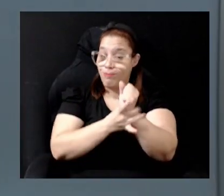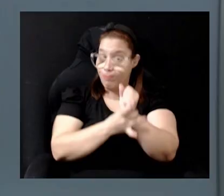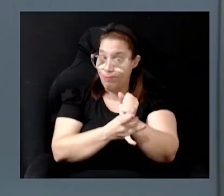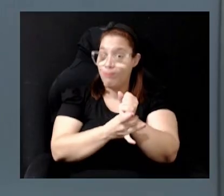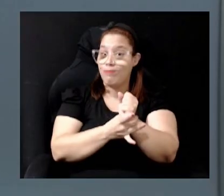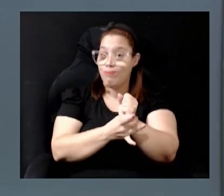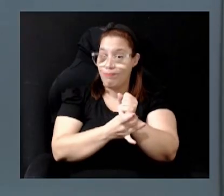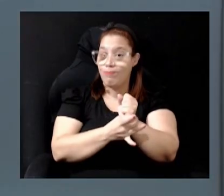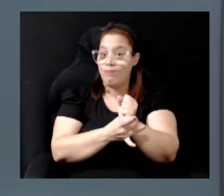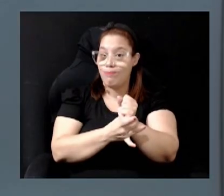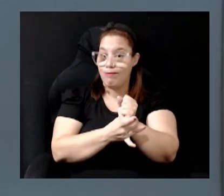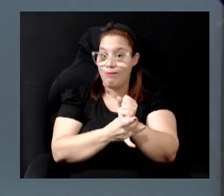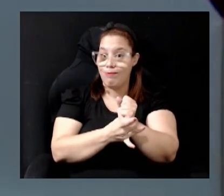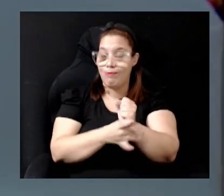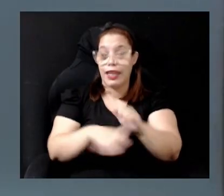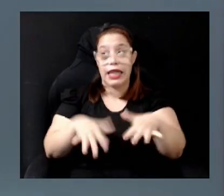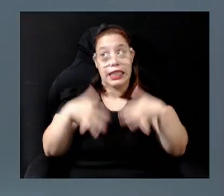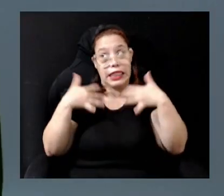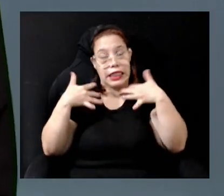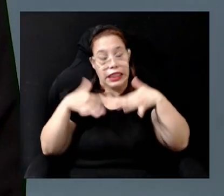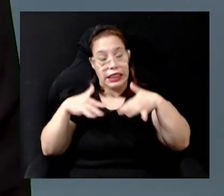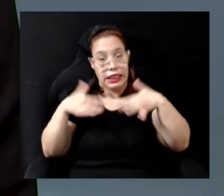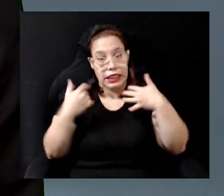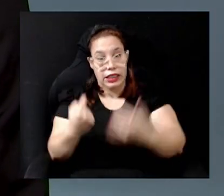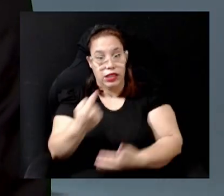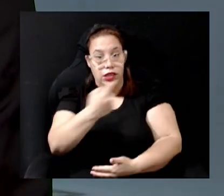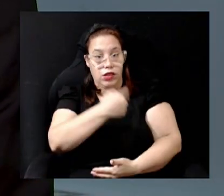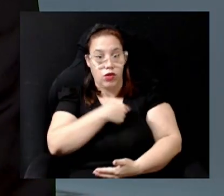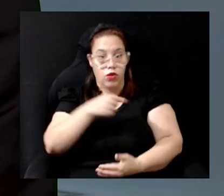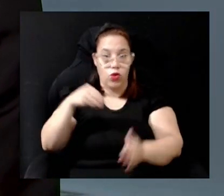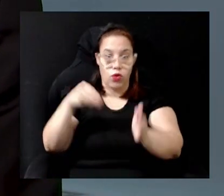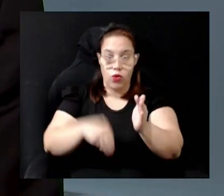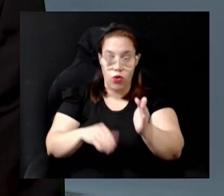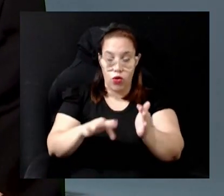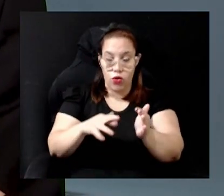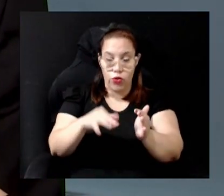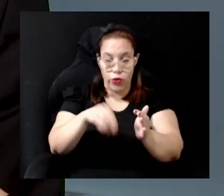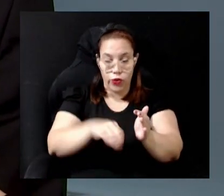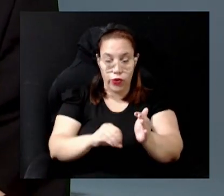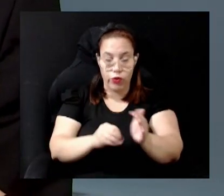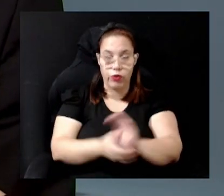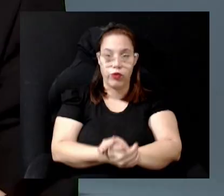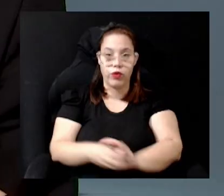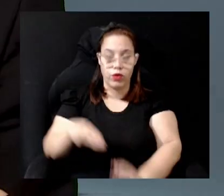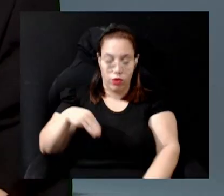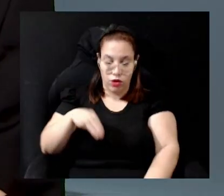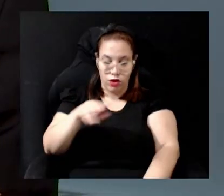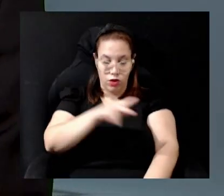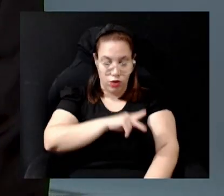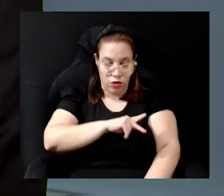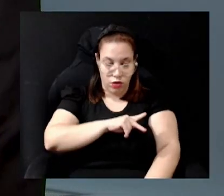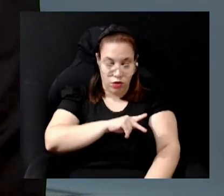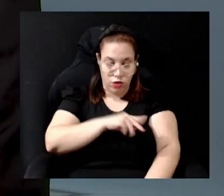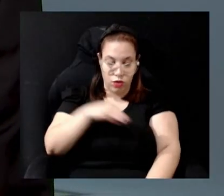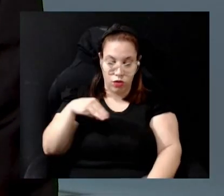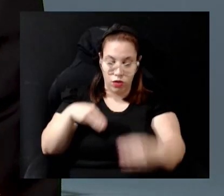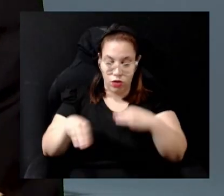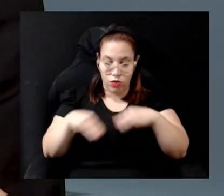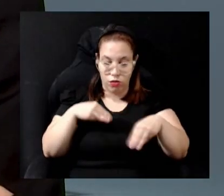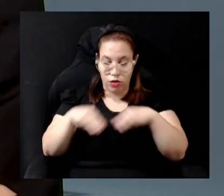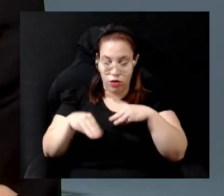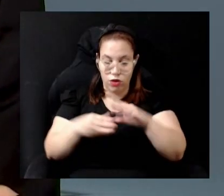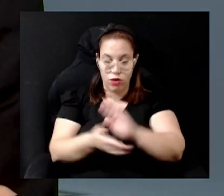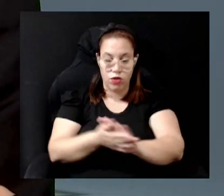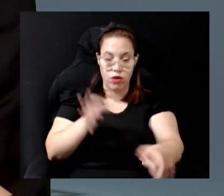muito grande porque nós temos um fundo do Ministério Público do Trabalho e do Ministério da Justiça do